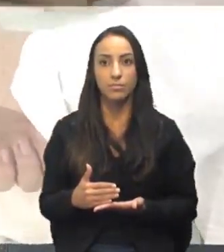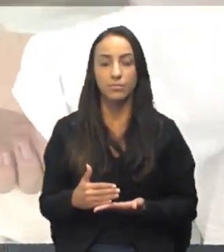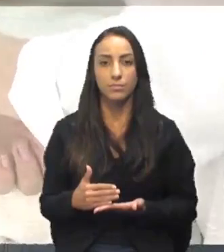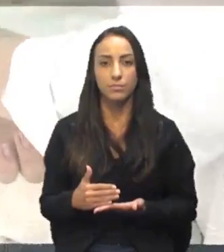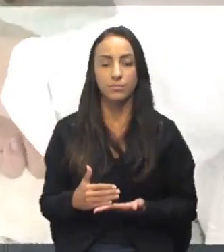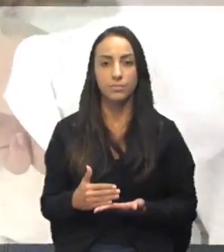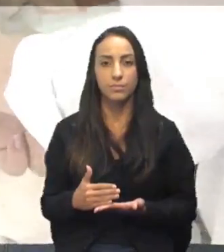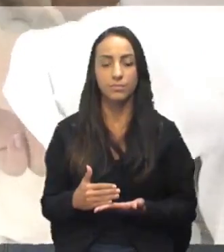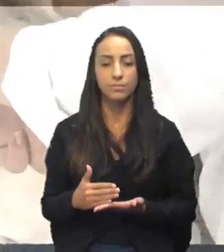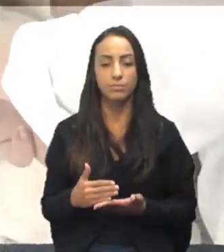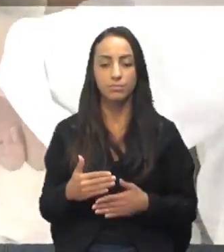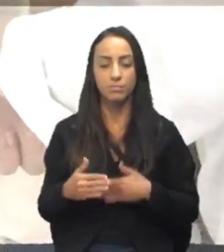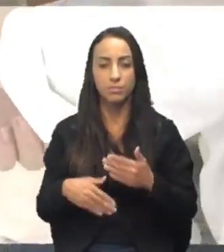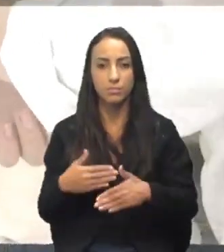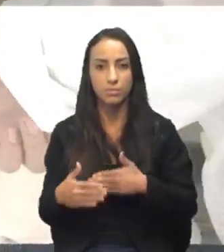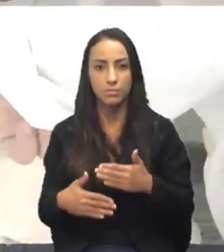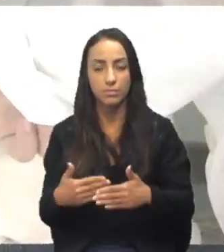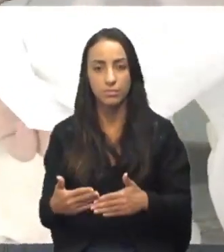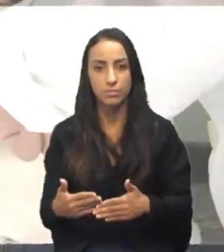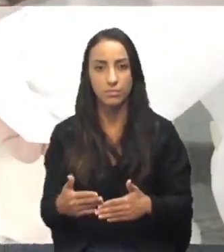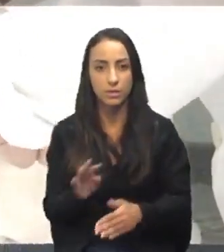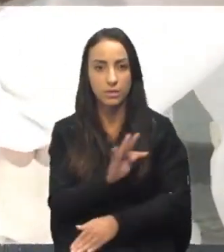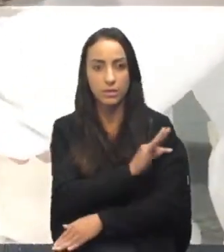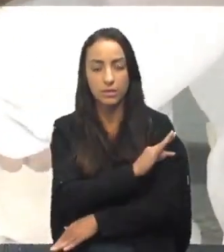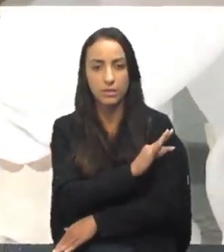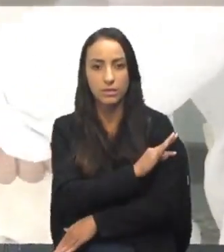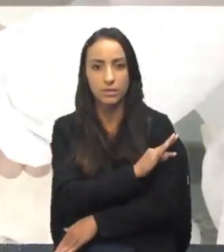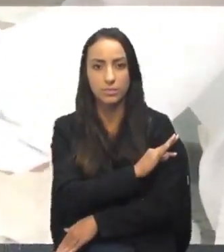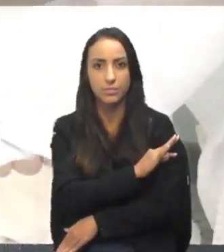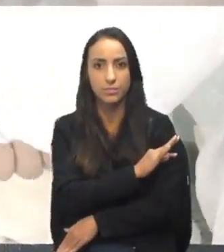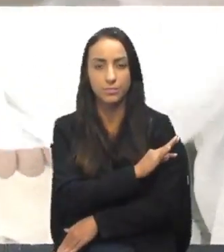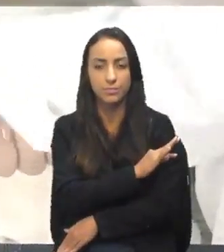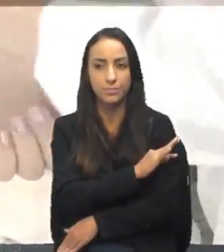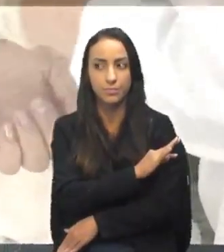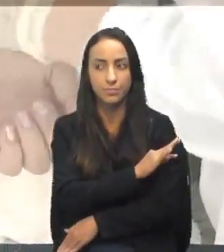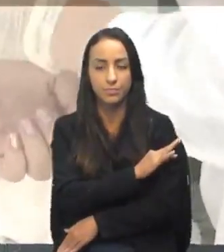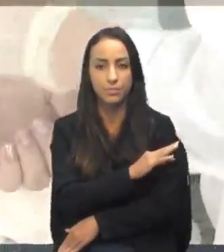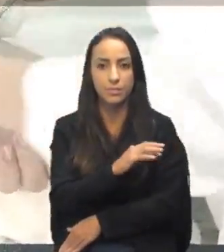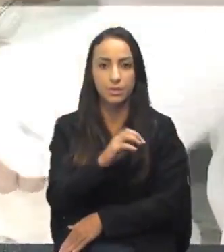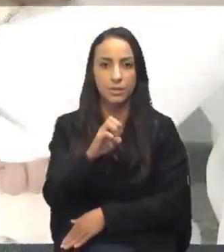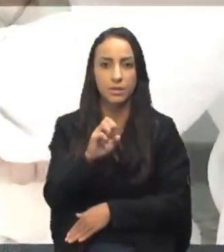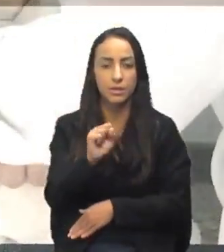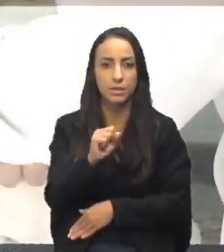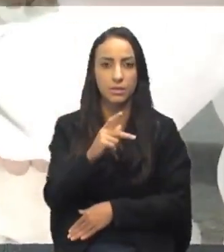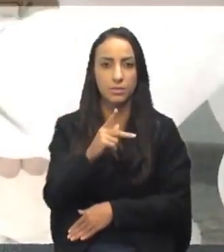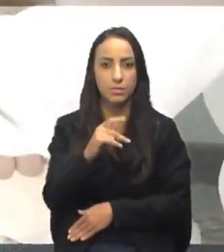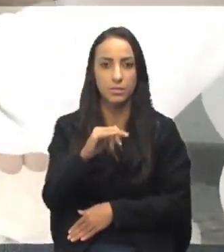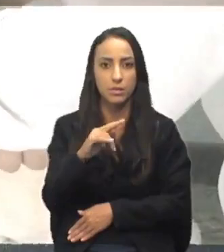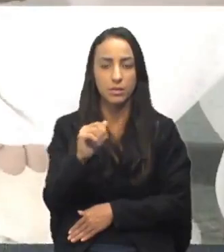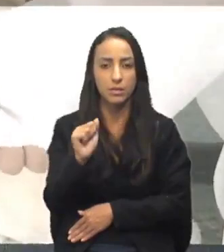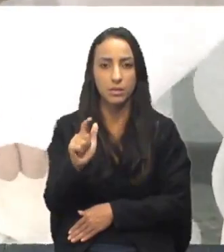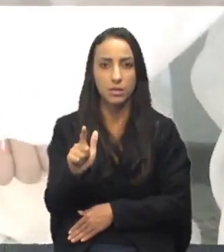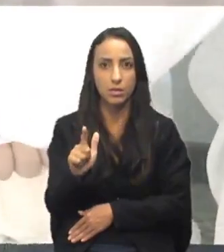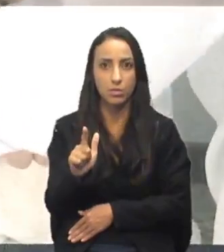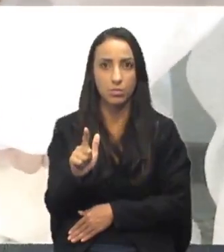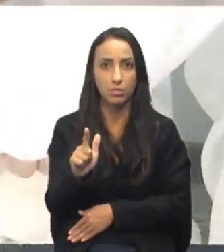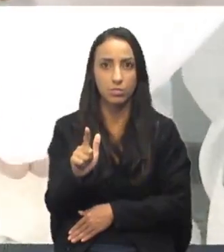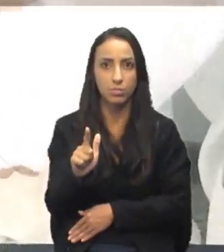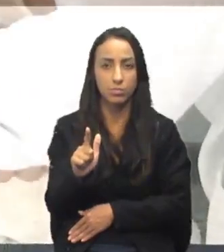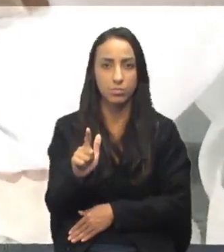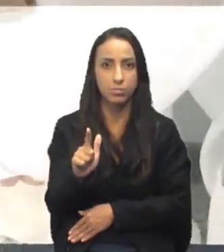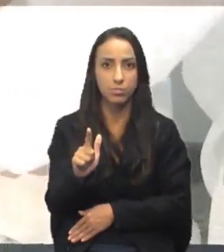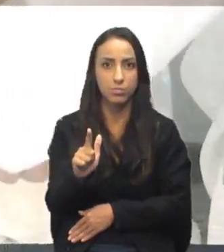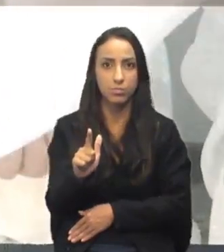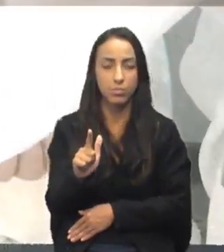Agora, nós vamos desenvolver, então, a técnica em espiral. Entretanto,